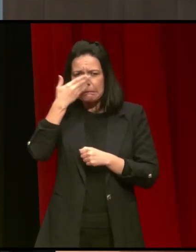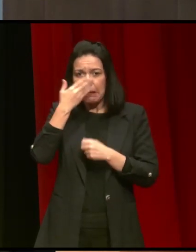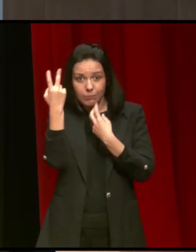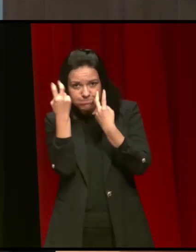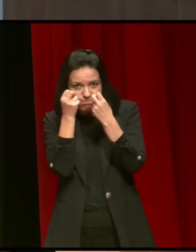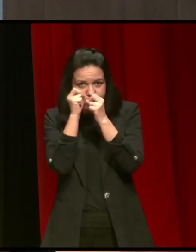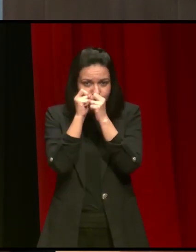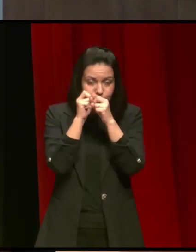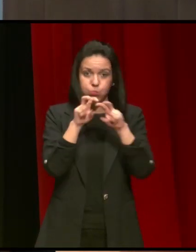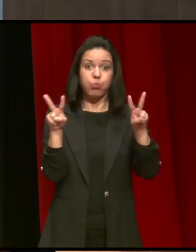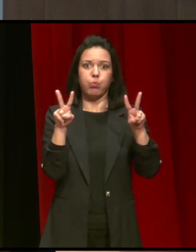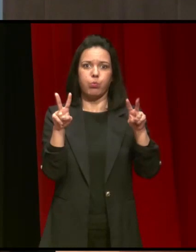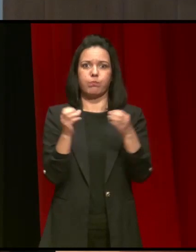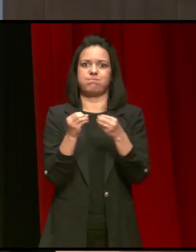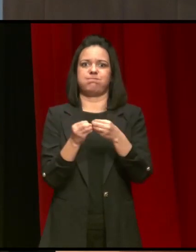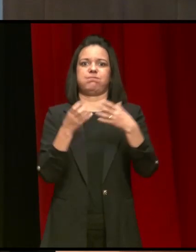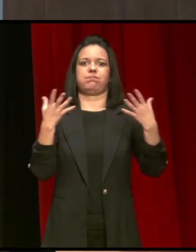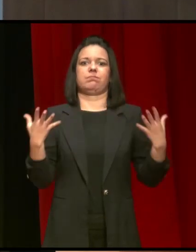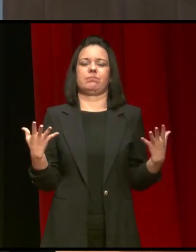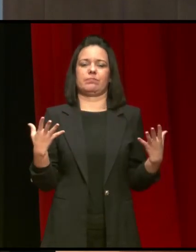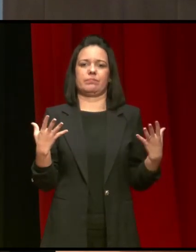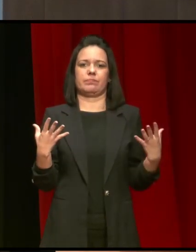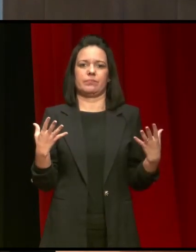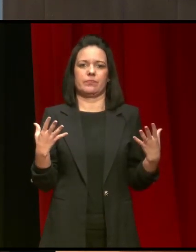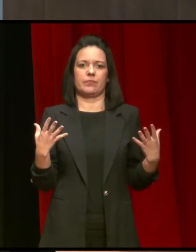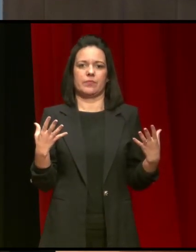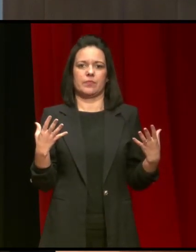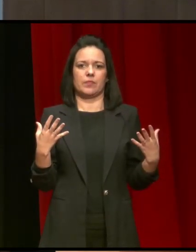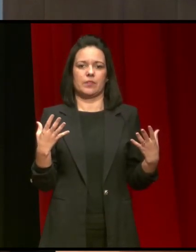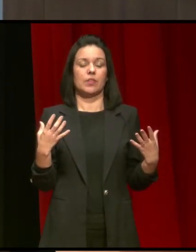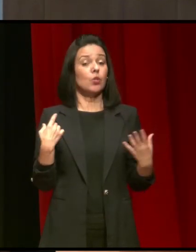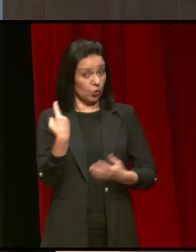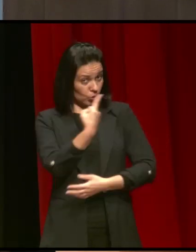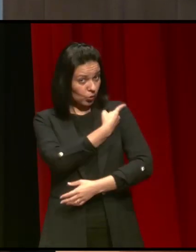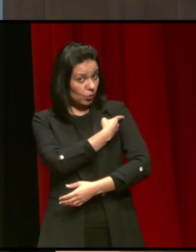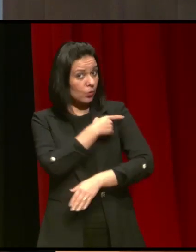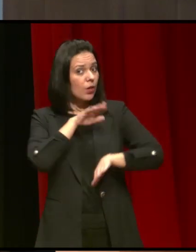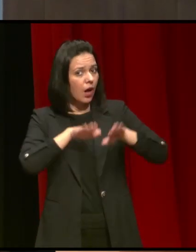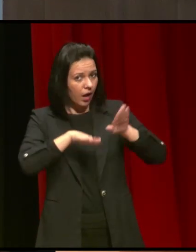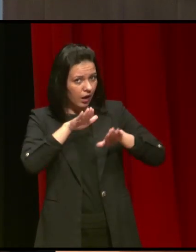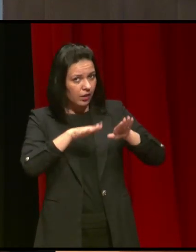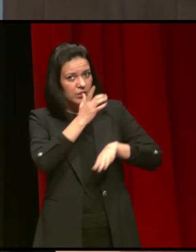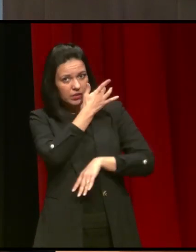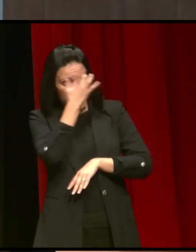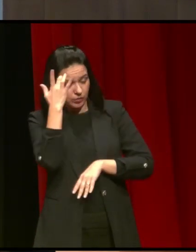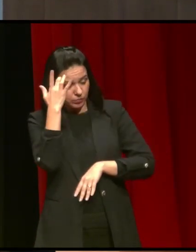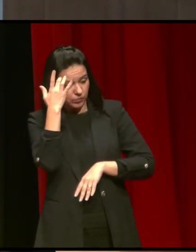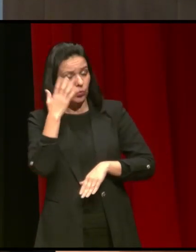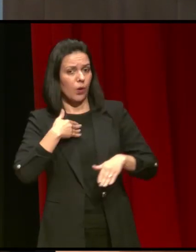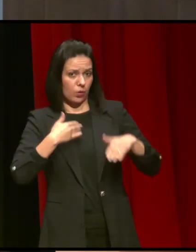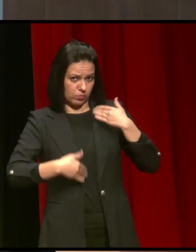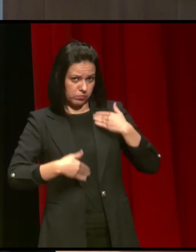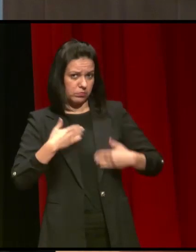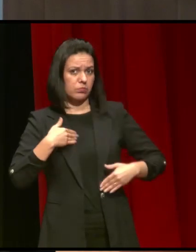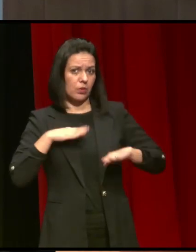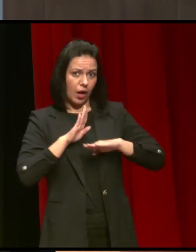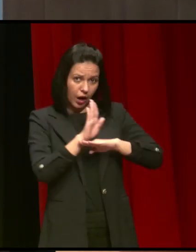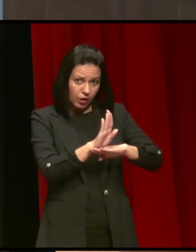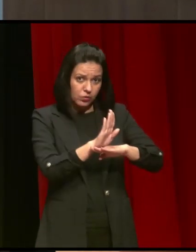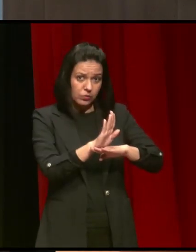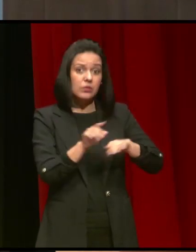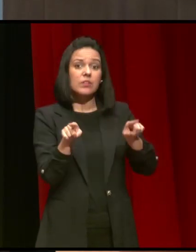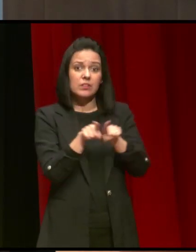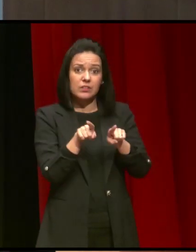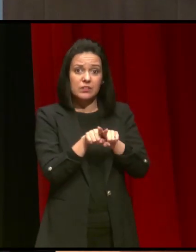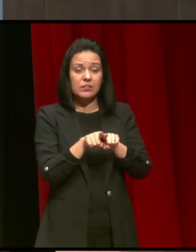às vezes vai ajudar pessoas fisicamente e espiritualmente muito mais, obviamente, porque esse é o chamado da igreja. Às